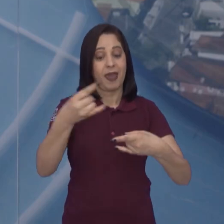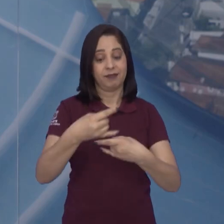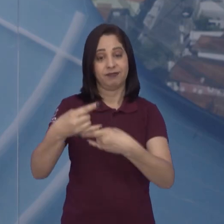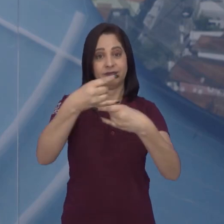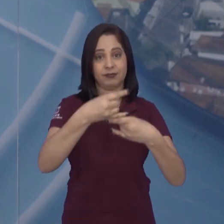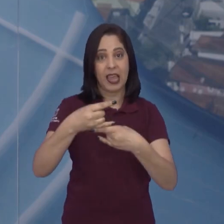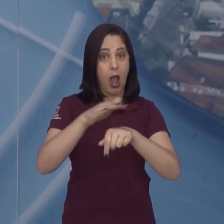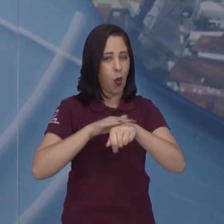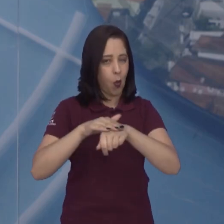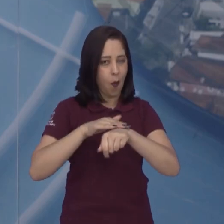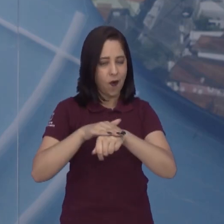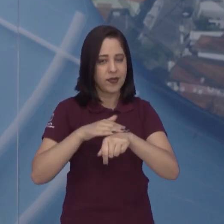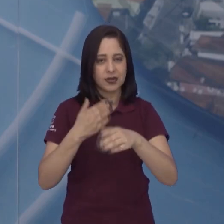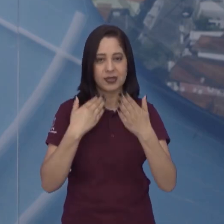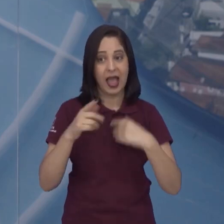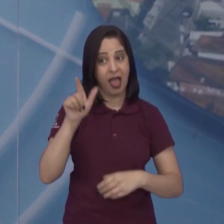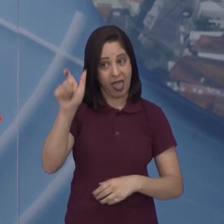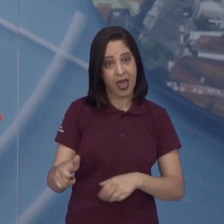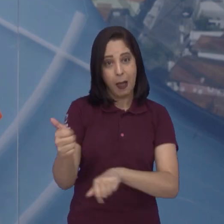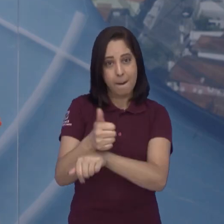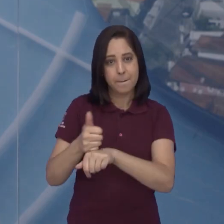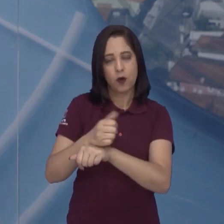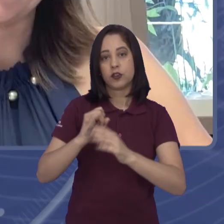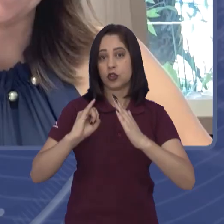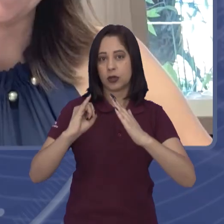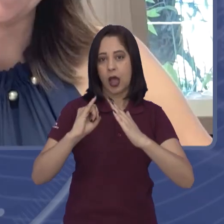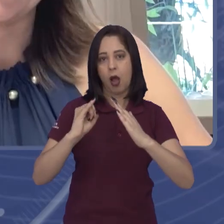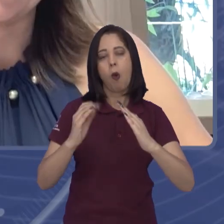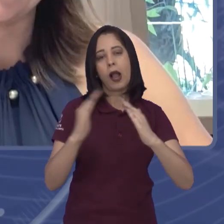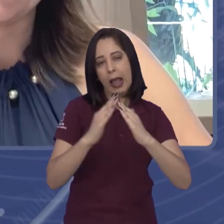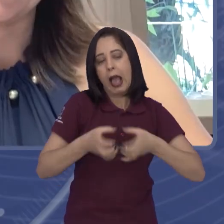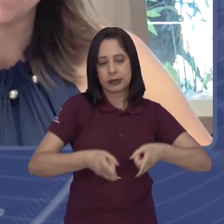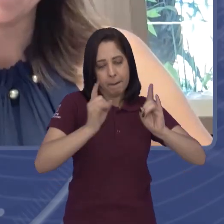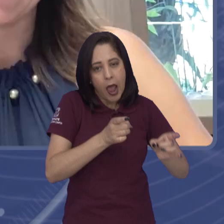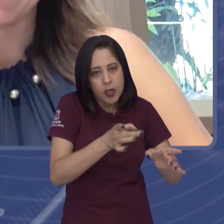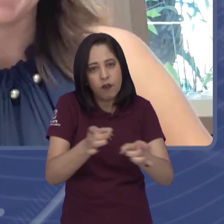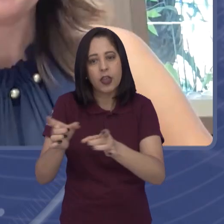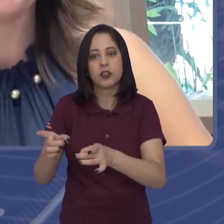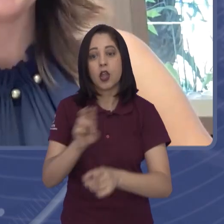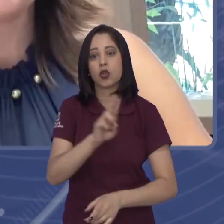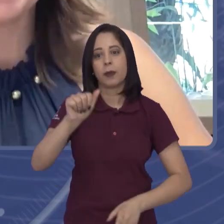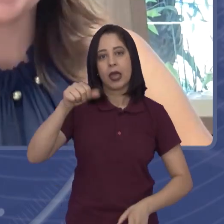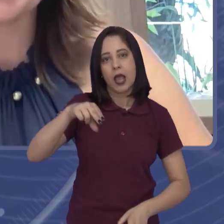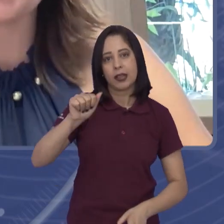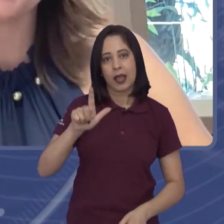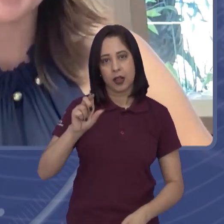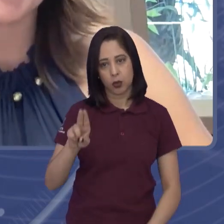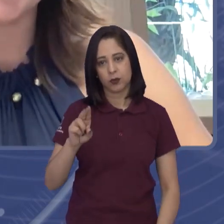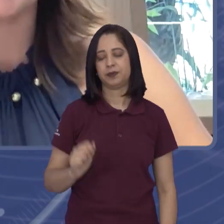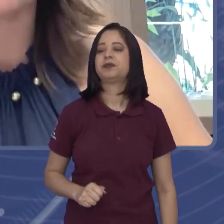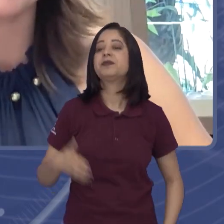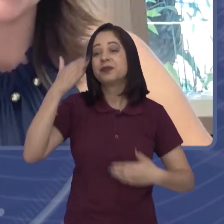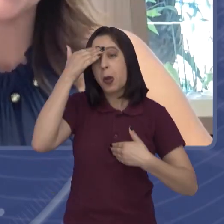de forma remota é a corretora de imóveis Ana Lu Russi. Seja muito bem-vinda, Ana Lu. Olá, obrigada, viu?